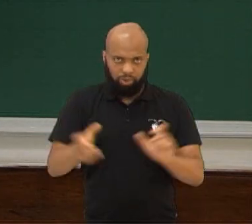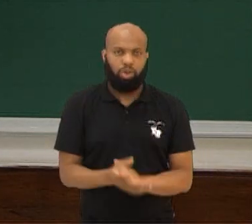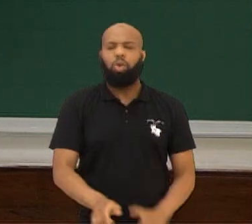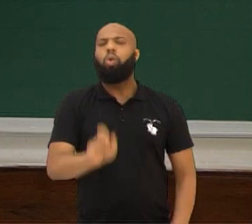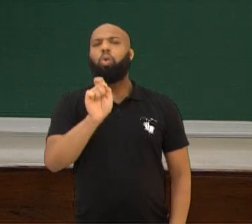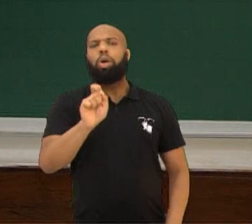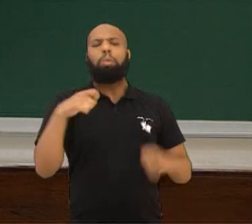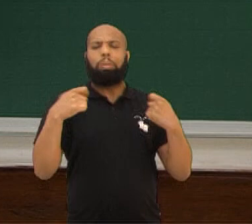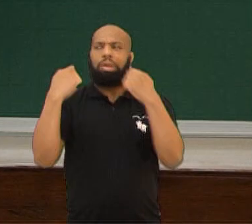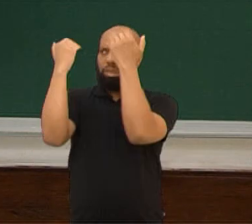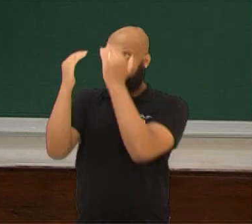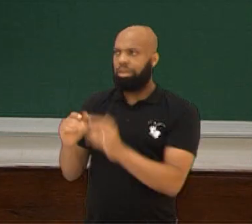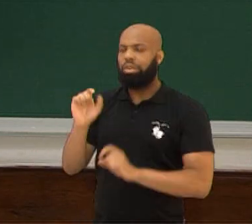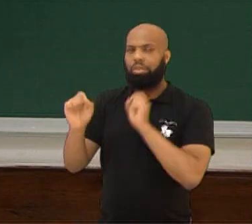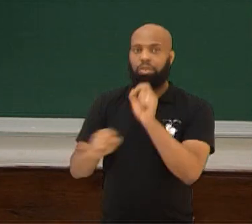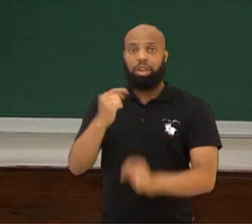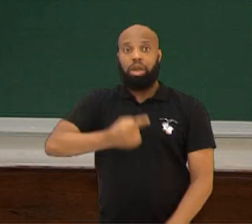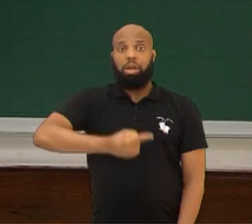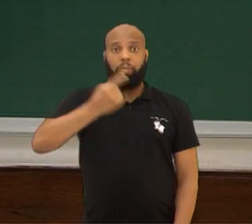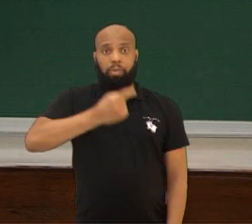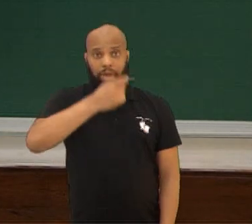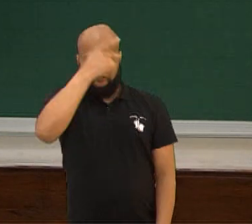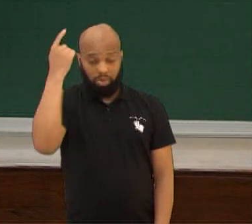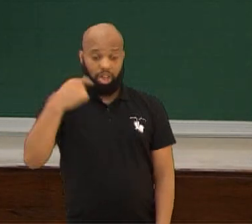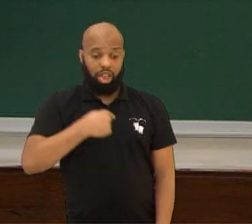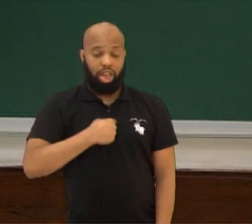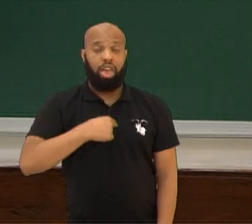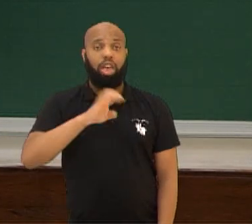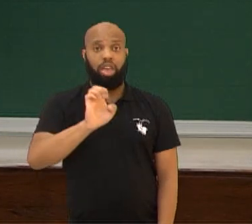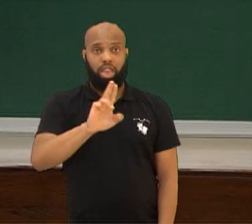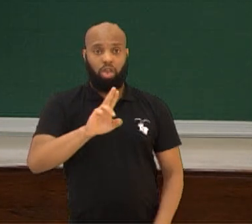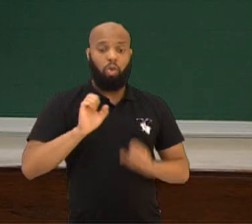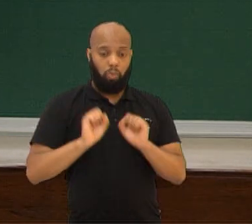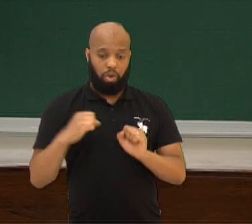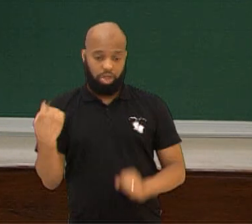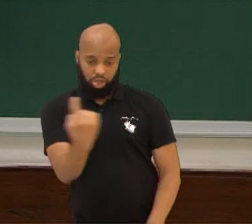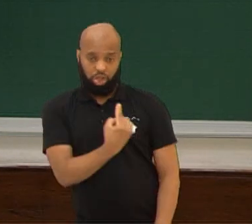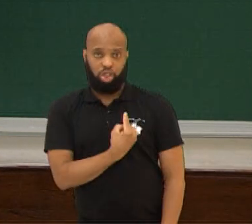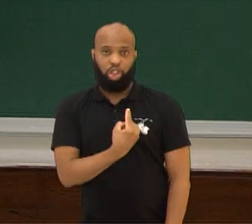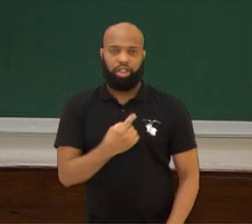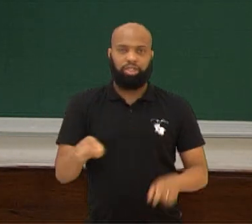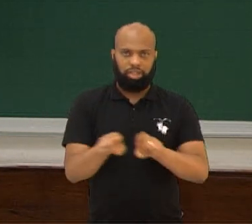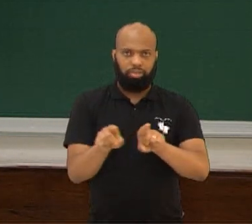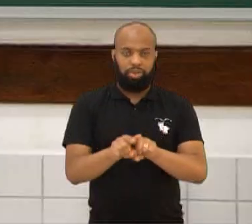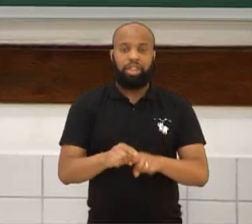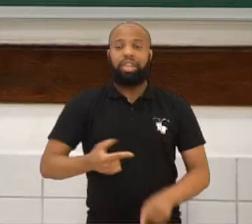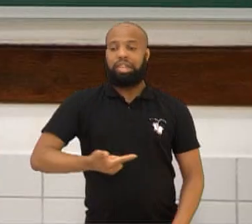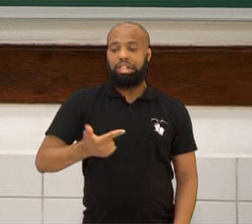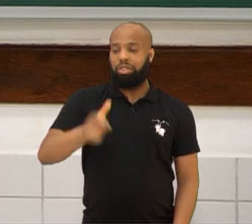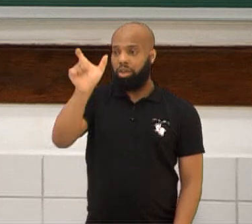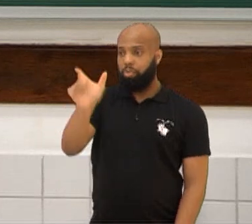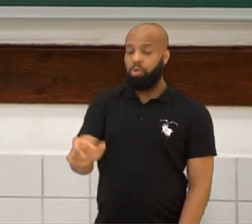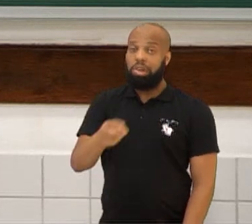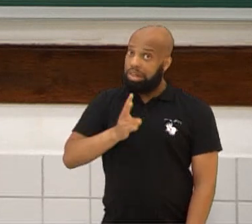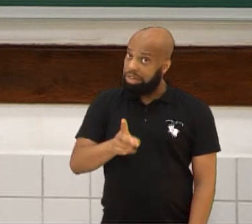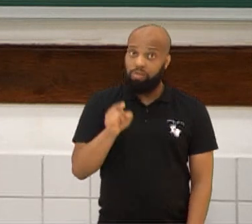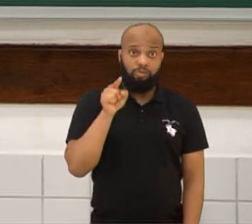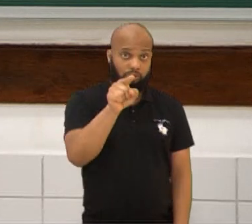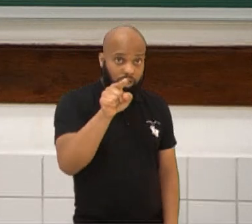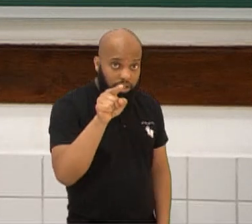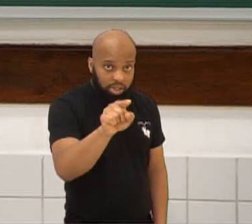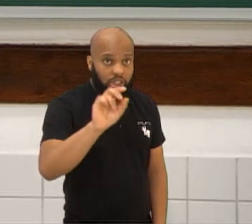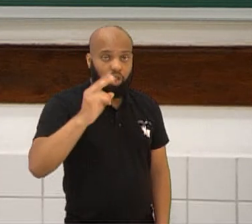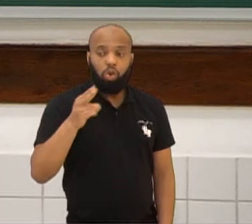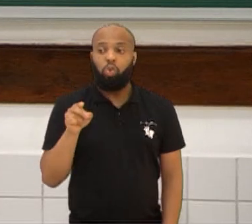que você precisa analisar? A primeira pessoa é eu, também pode ser nós. A segunda pessoa é sempre você,